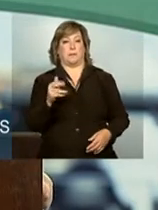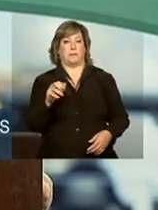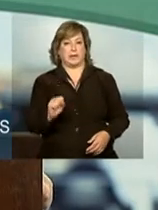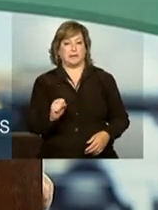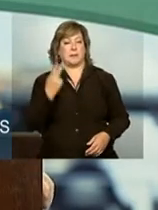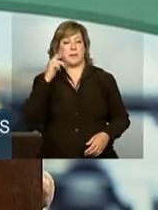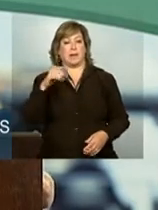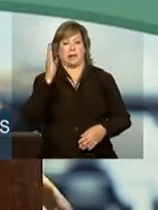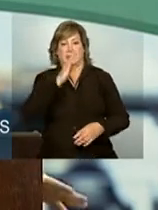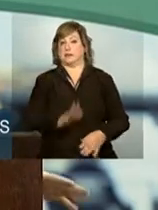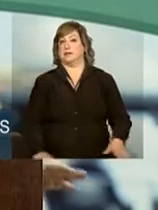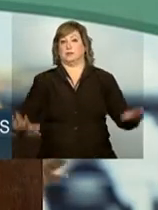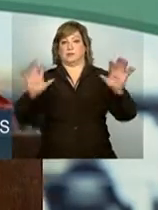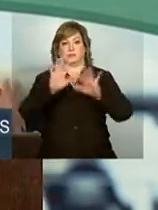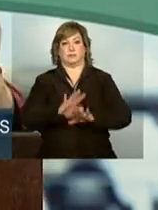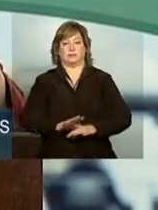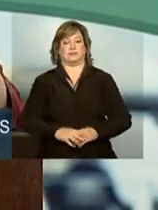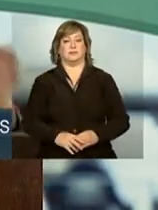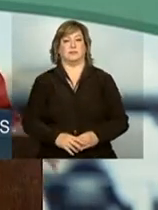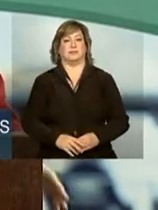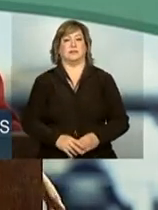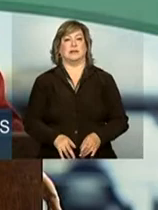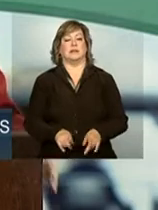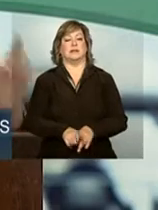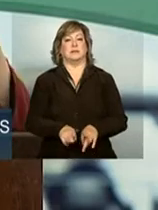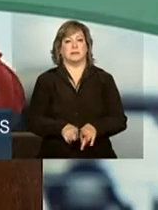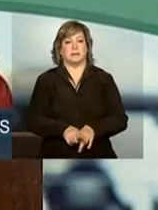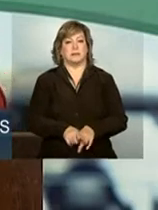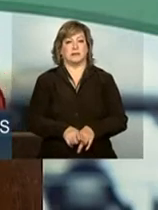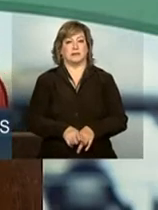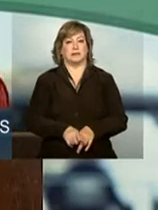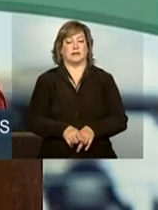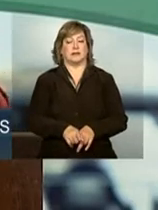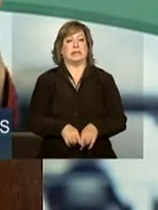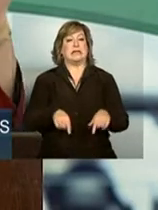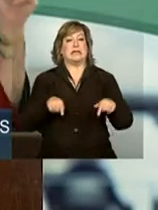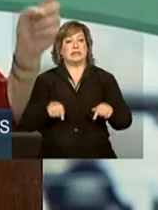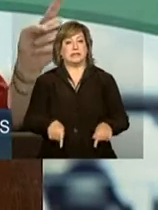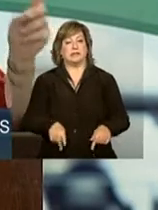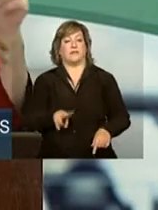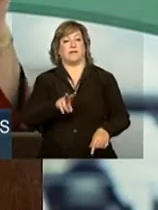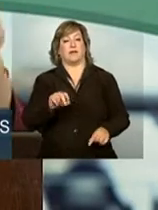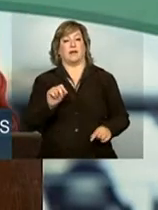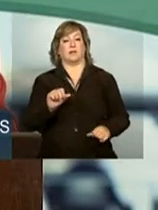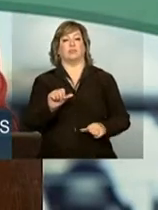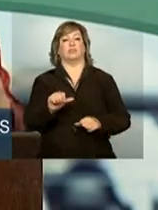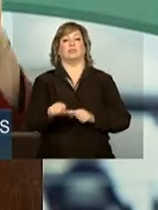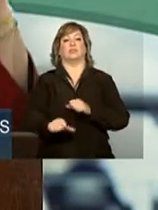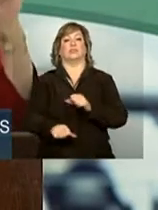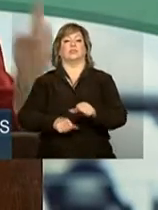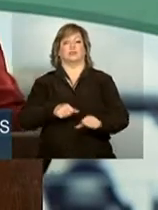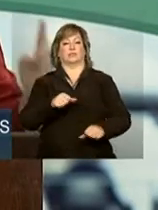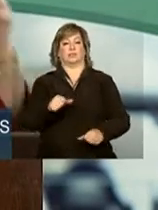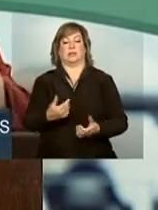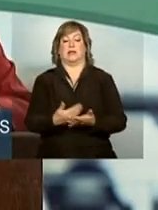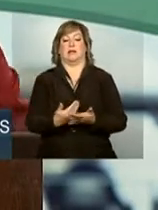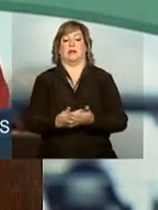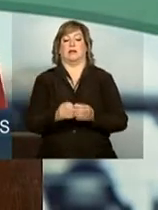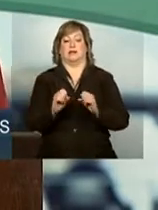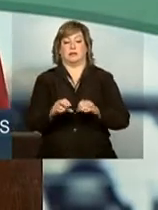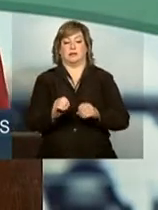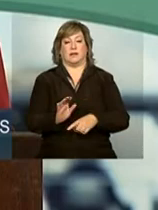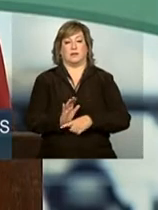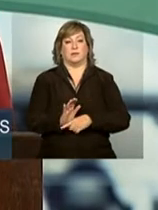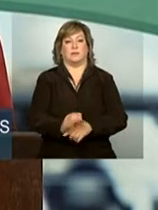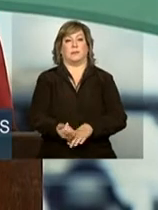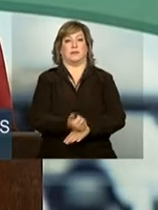a nação brasileira e, portanto, isto será transformado em educação e saúde